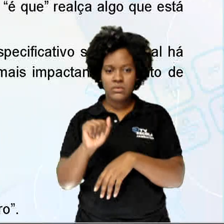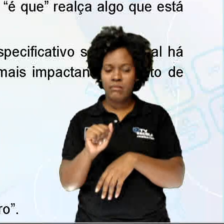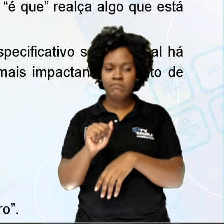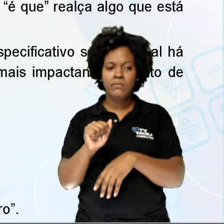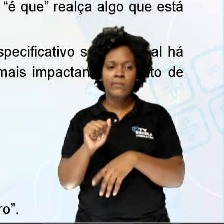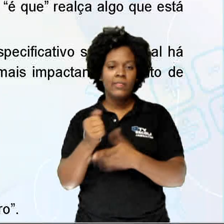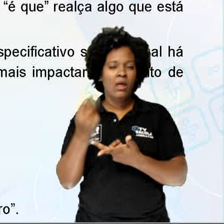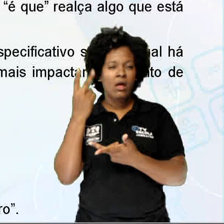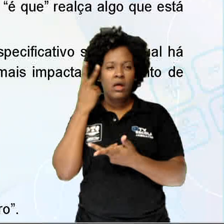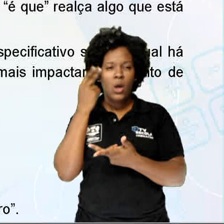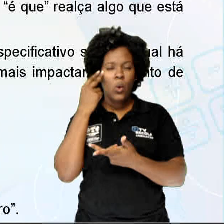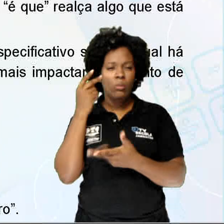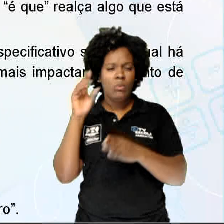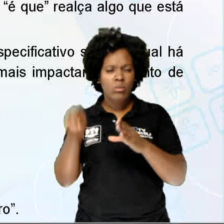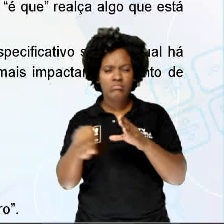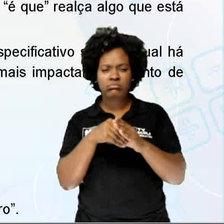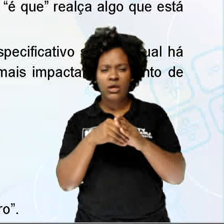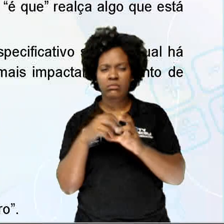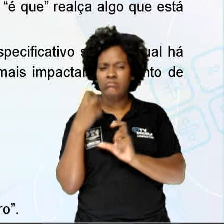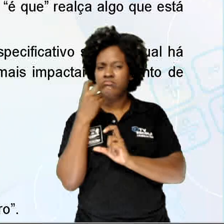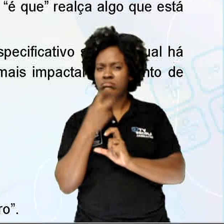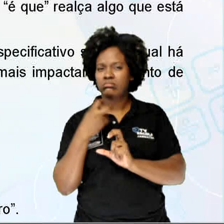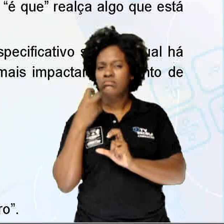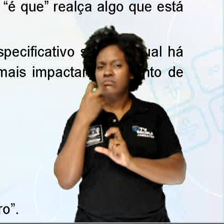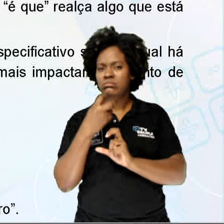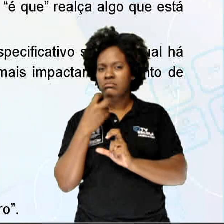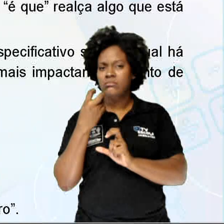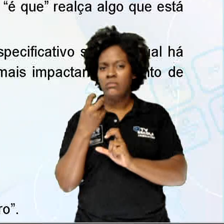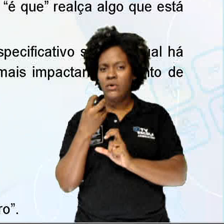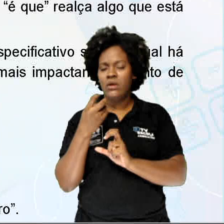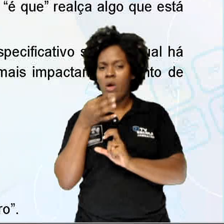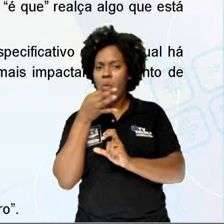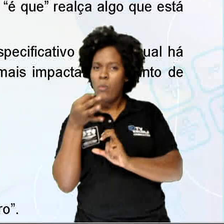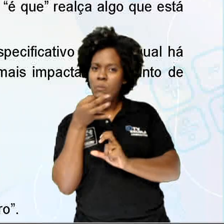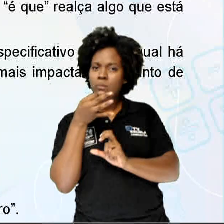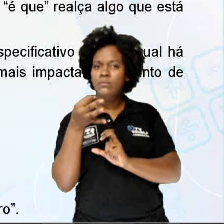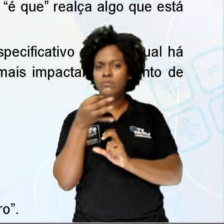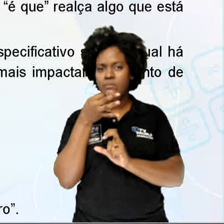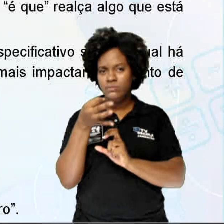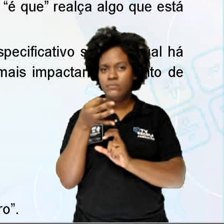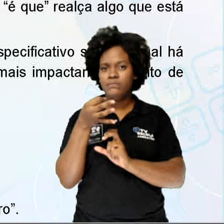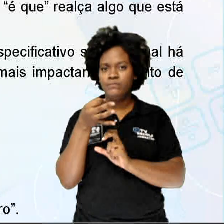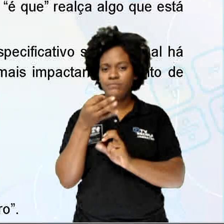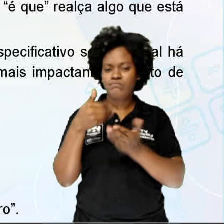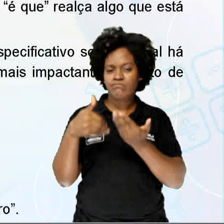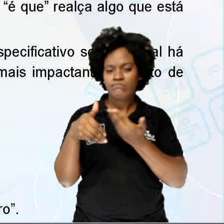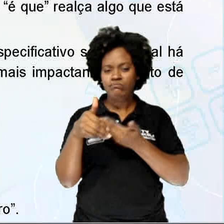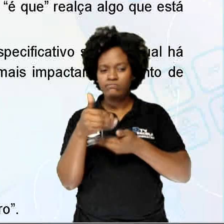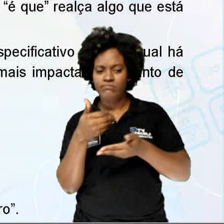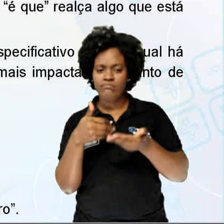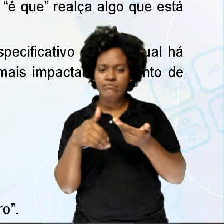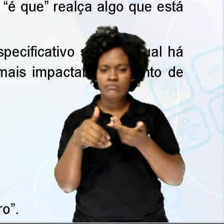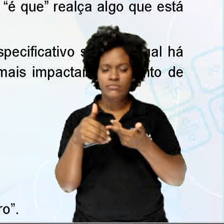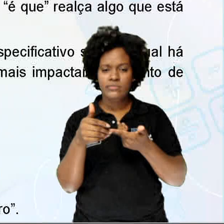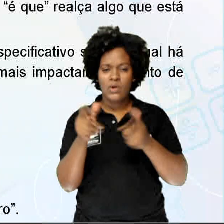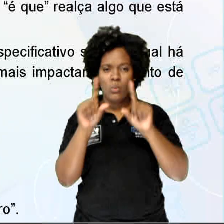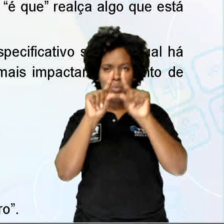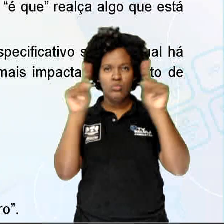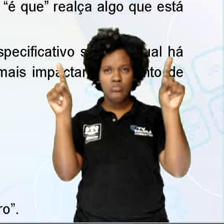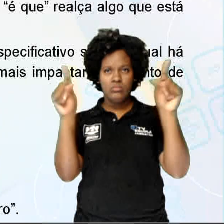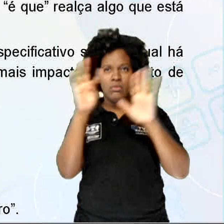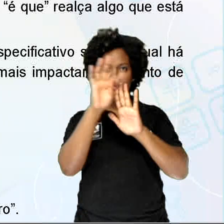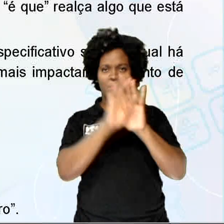verbal, marcas da oralidade, com um caráter opinativo que os relacionam ao título do